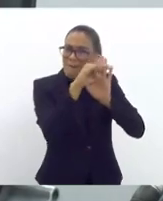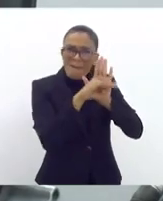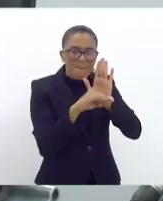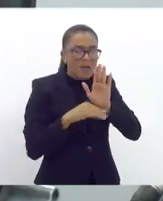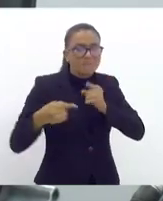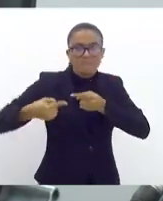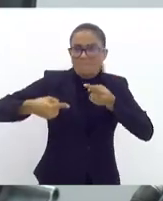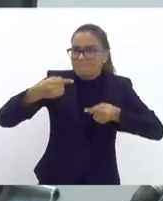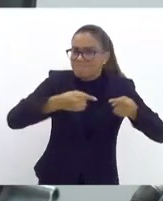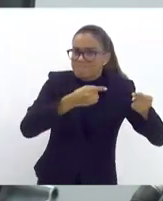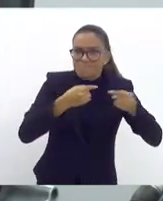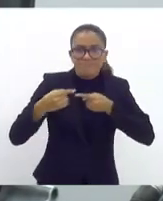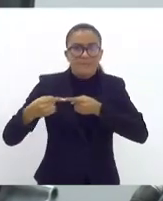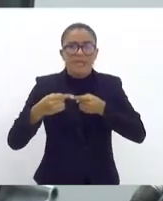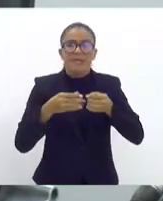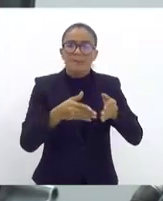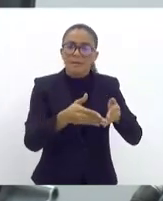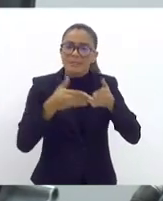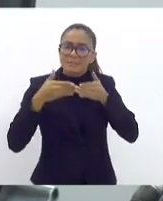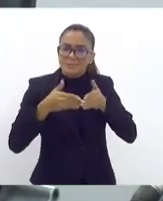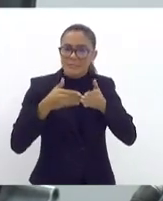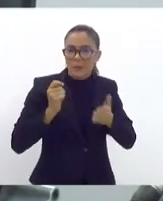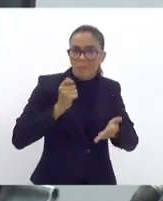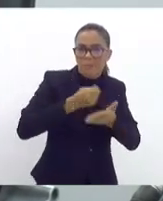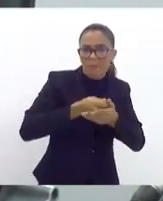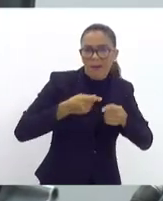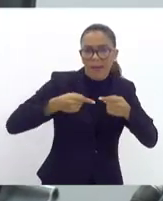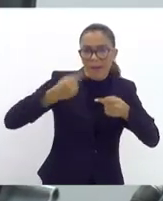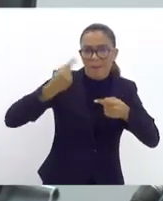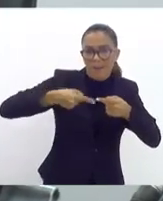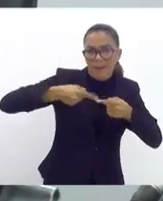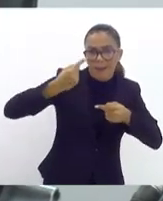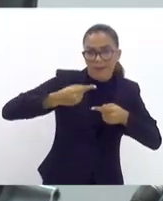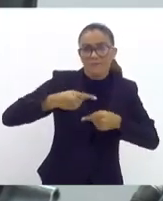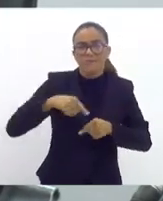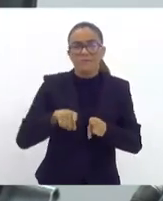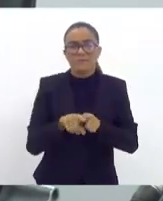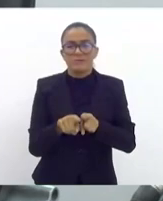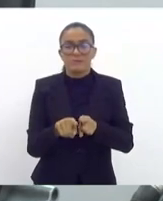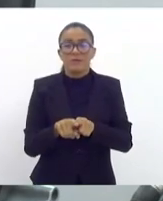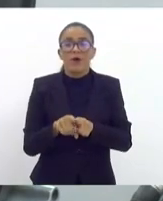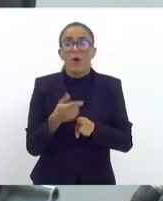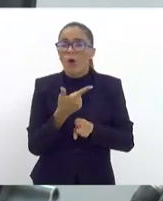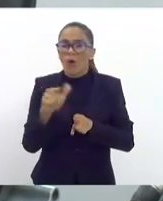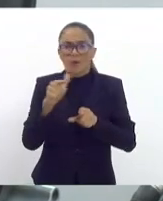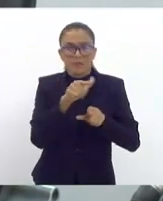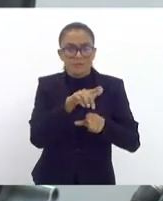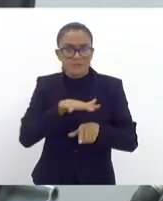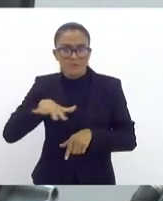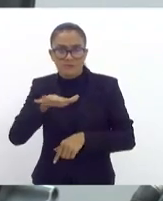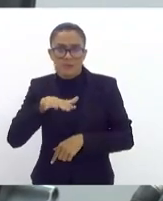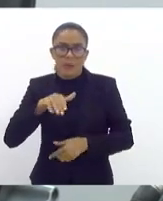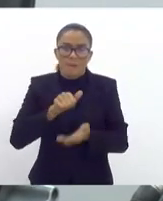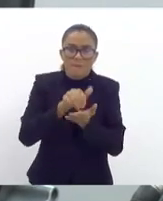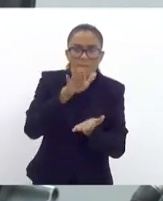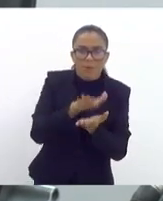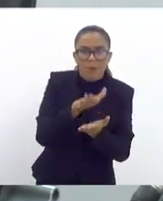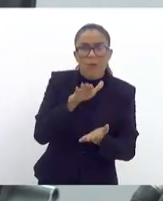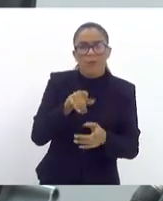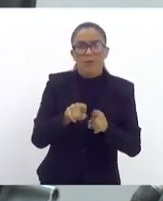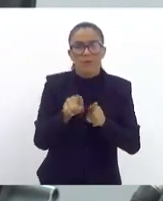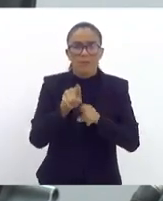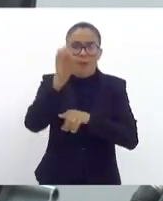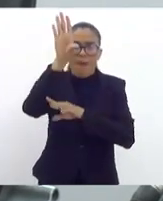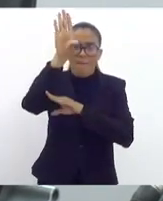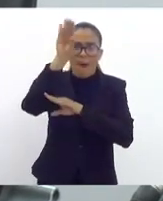tratada sobre a questão de pedágio de isenção de pedágio para um certo perímetro da praça de pedágio além de outras questões relacionadas a multa Pardal